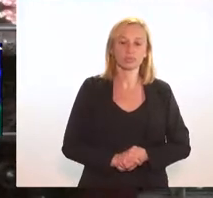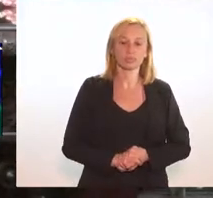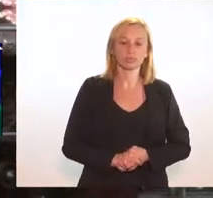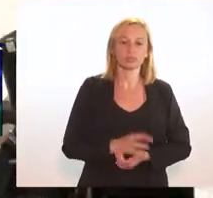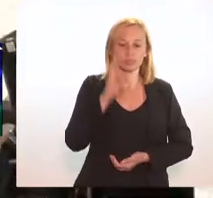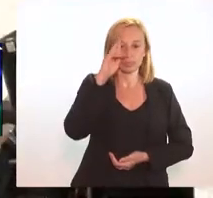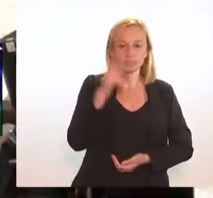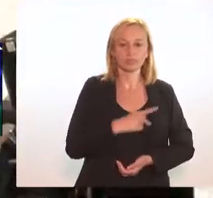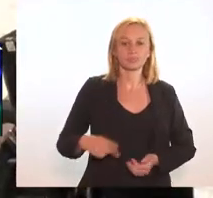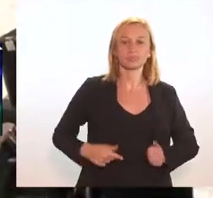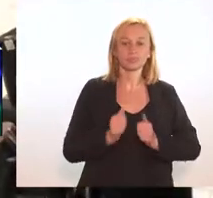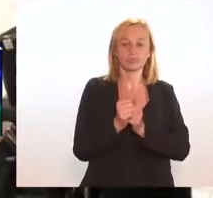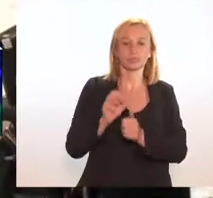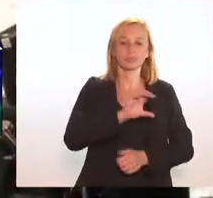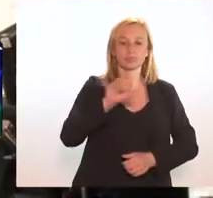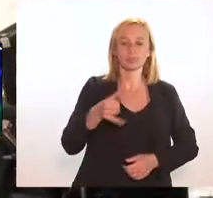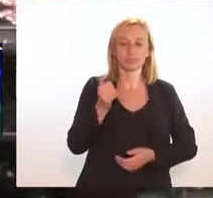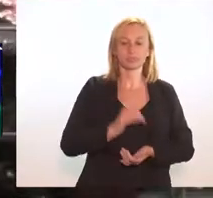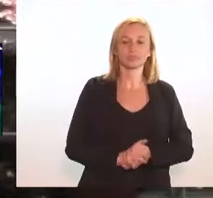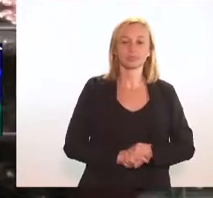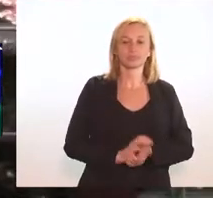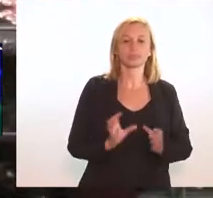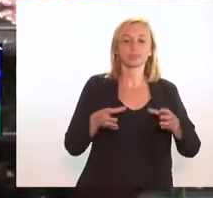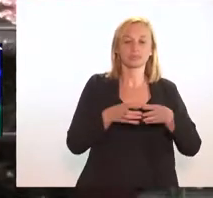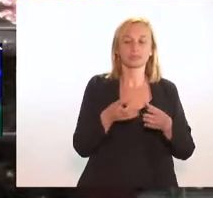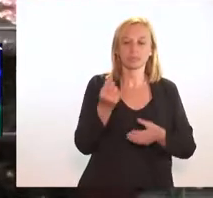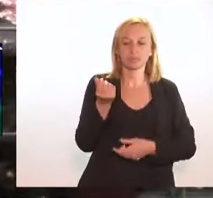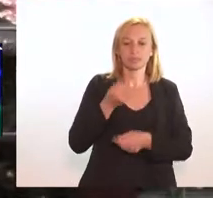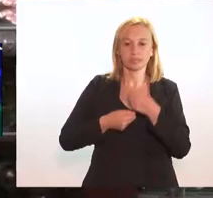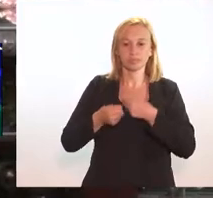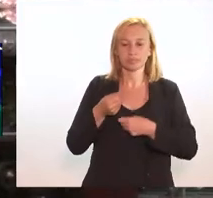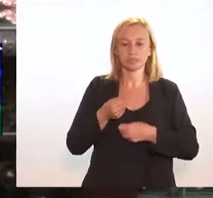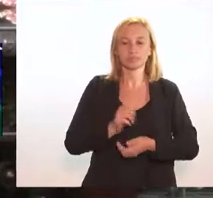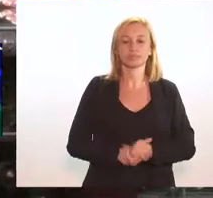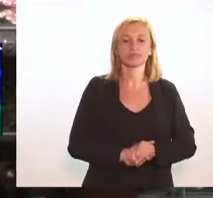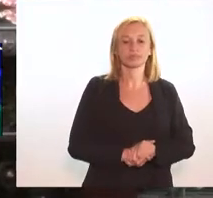Senhor presidente, acompanho o parecer da CCJ. Pela Comissão de Economia,